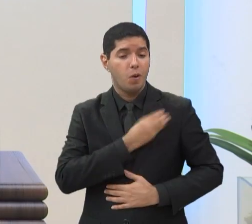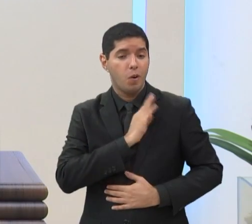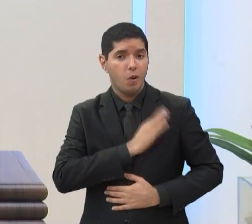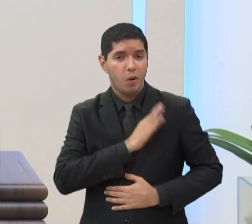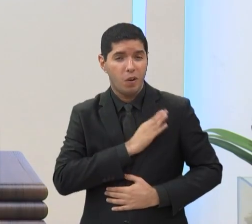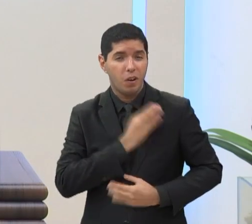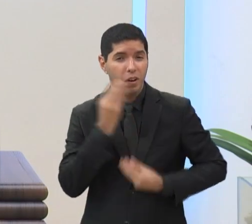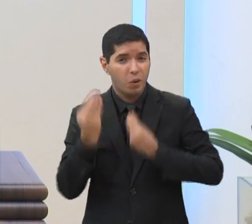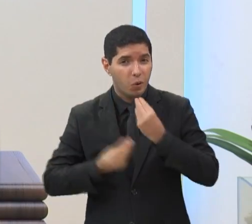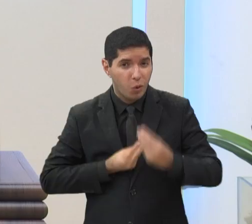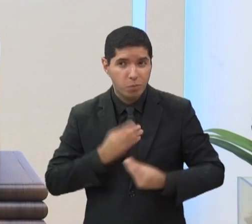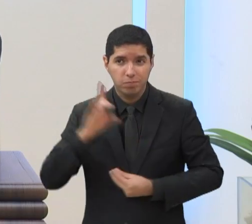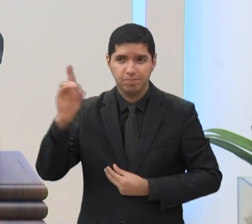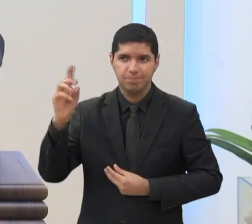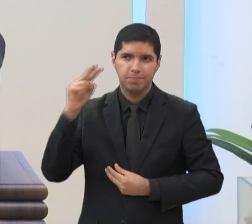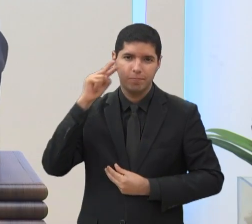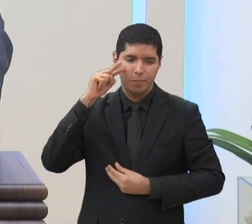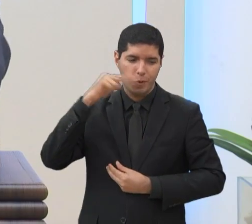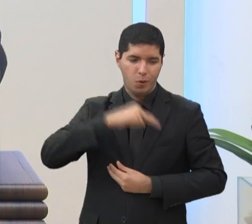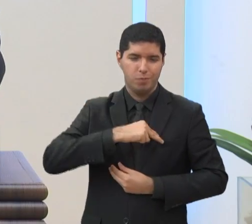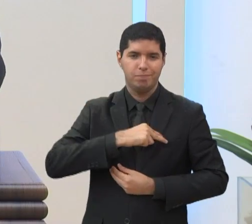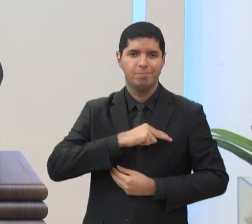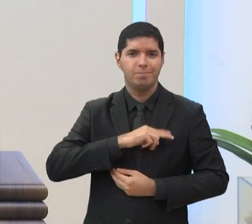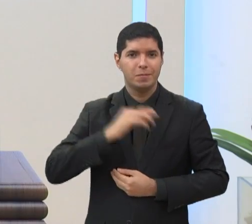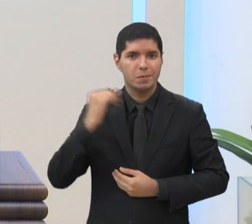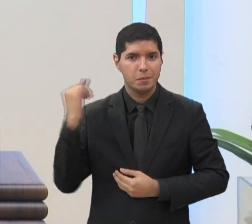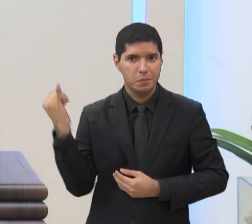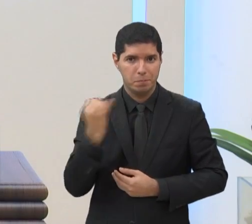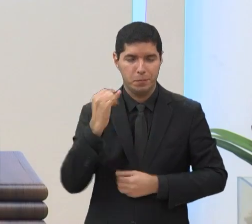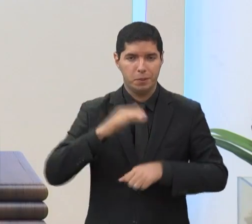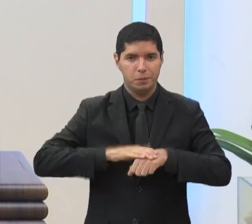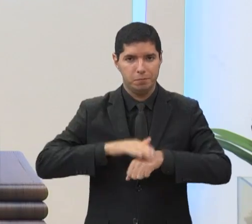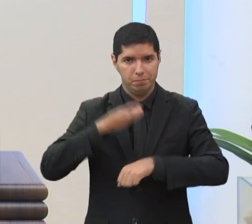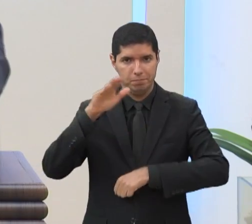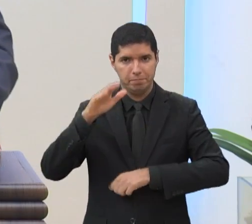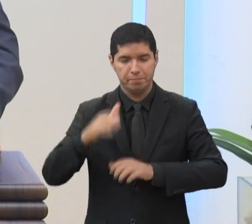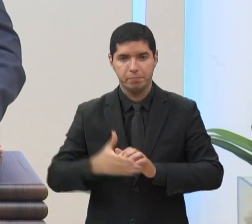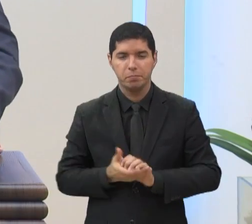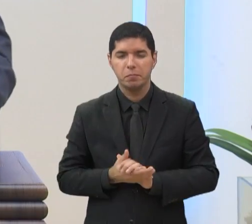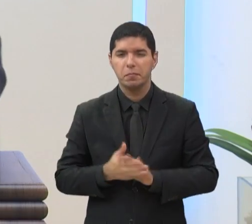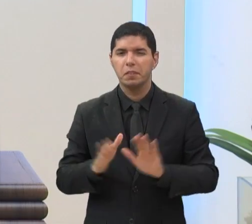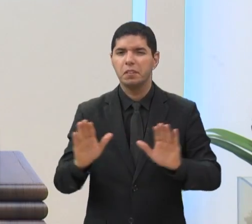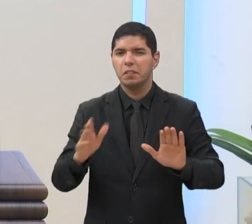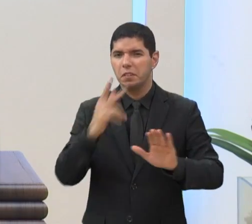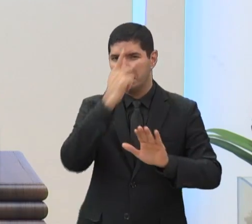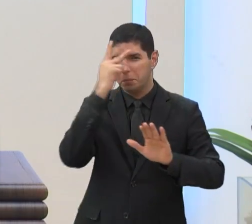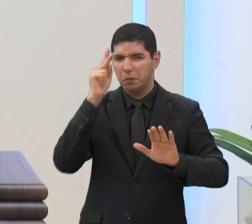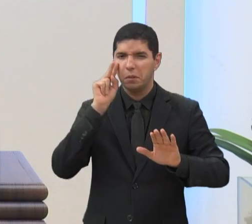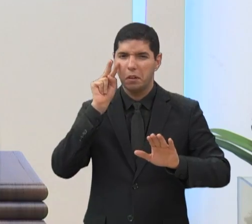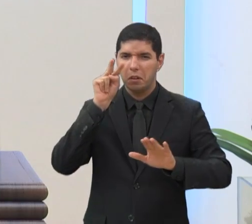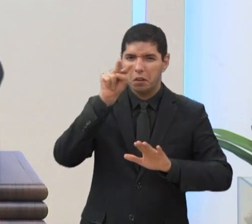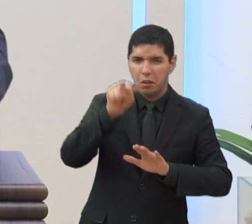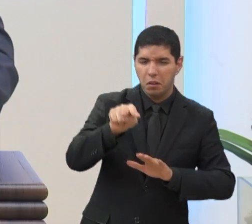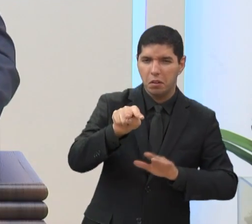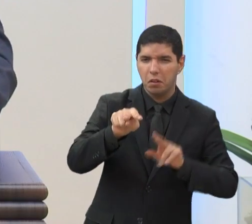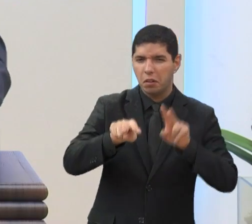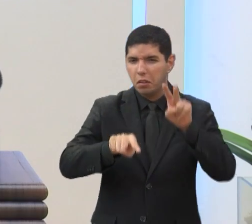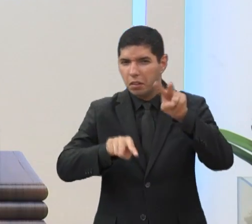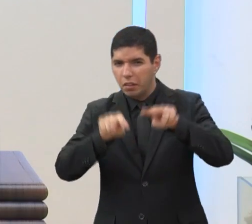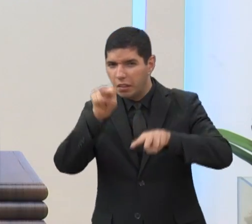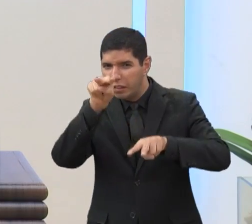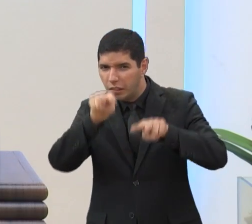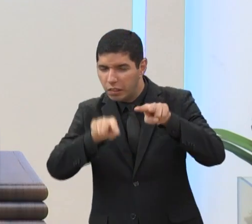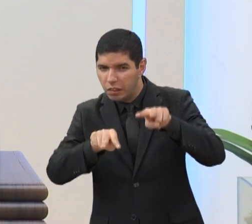homem. Aleluia! Se alguém está olhando para você e só lhe criticando, só apontando